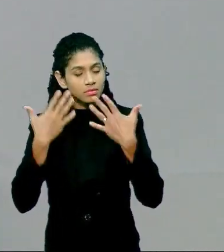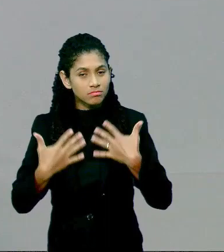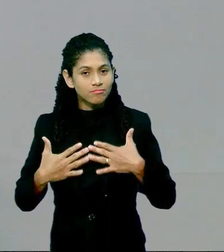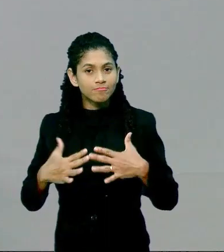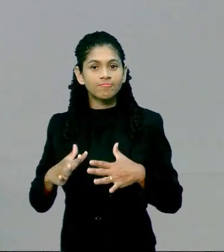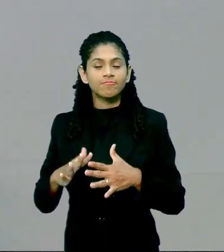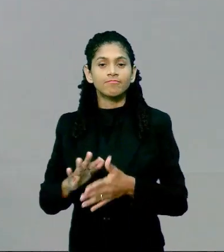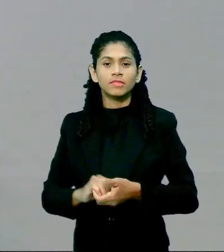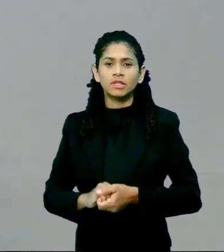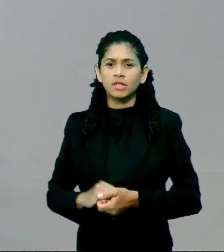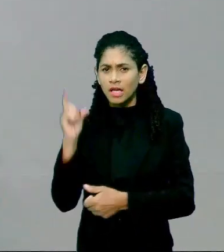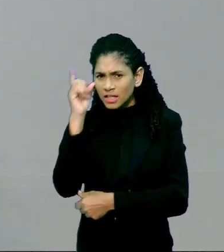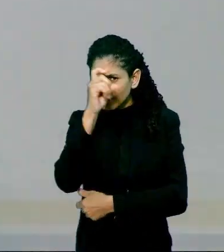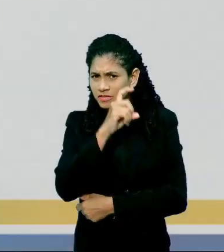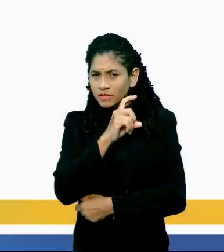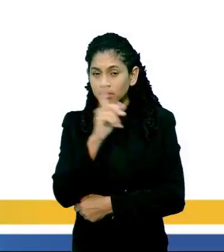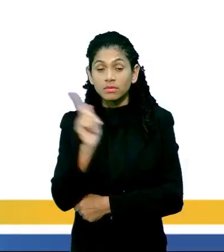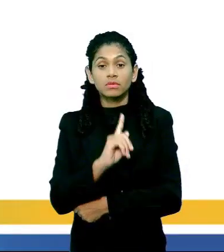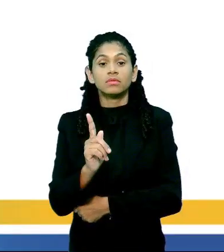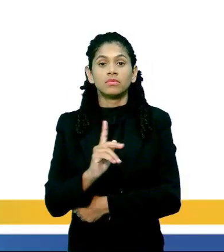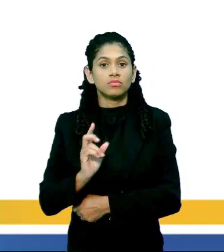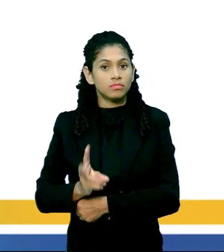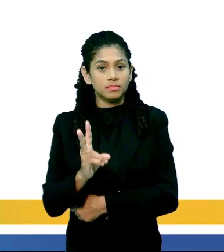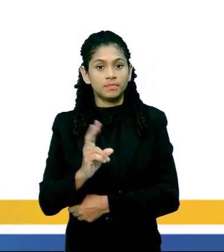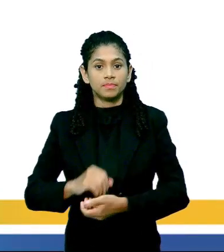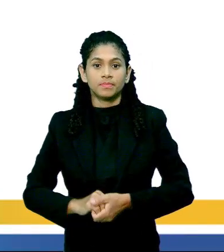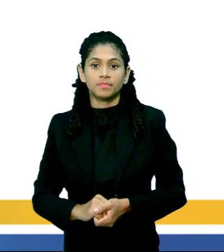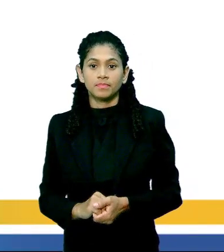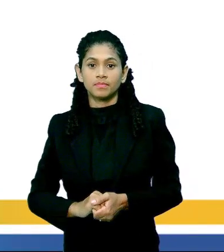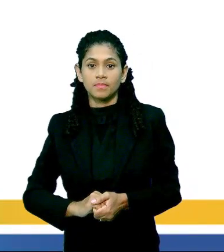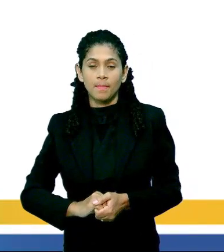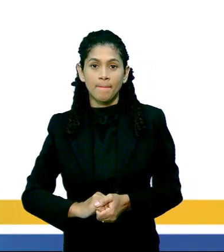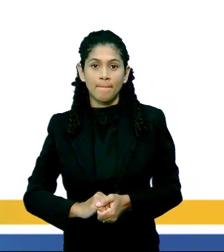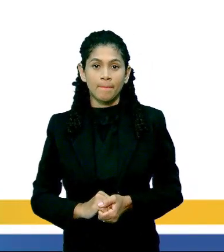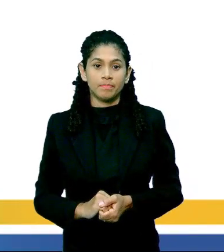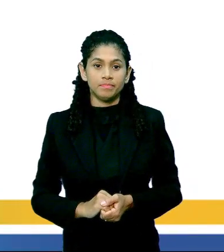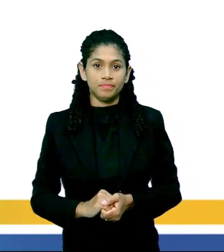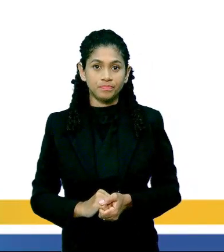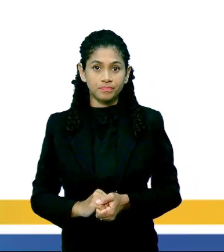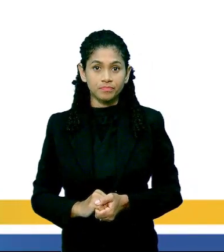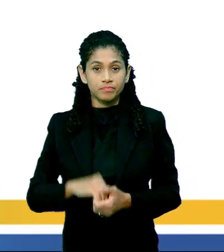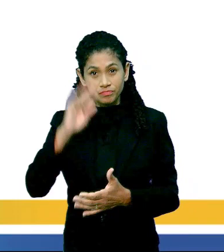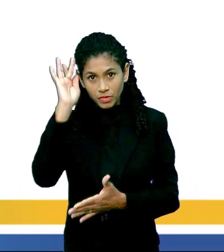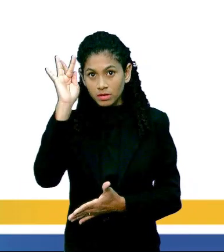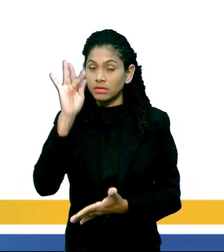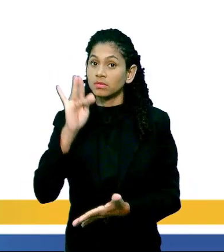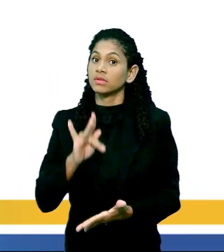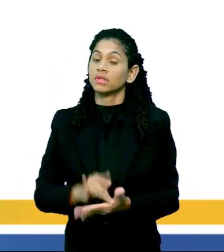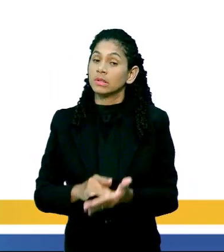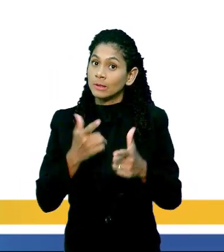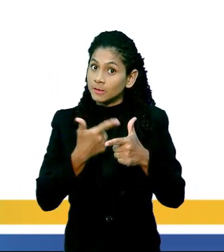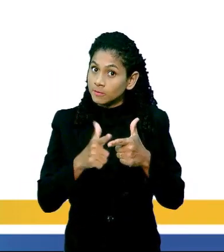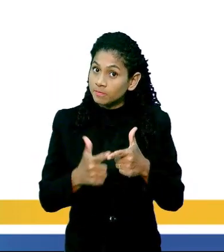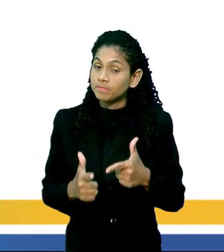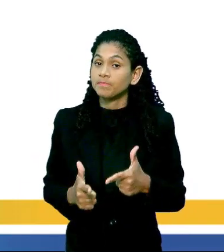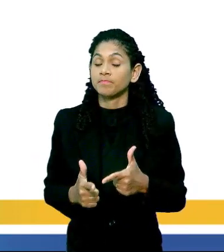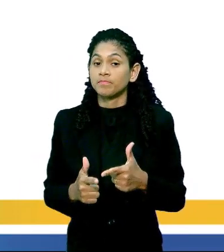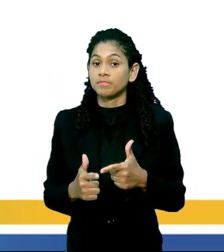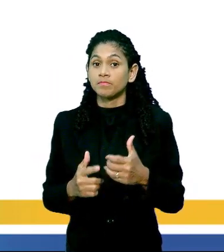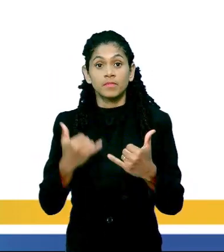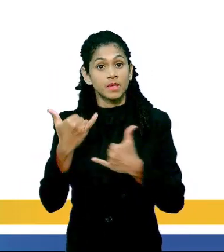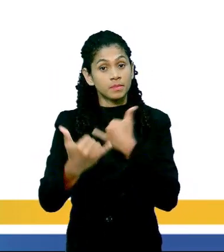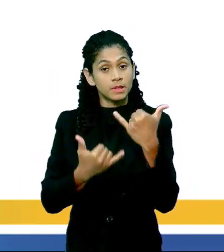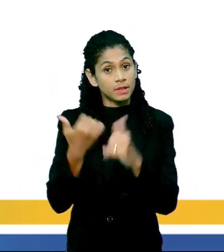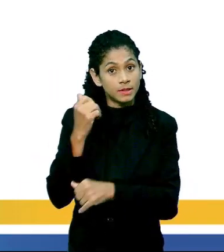mas vai ficar difícil? Mas não, tá sereno. Vamos lá, ó. Aqui, ó. Agora, realmente, fazendo essa problematização. Brincadeiras